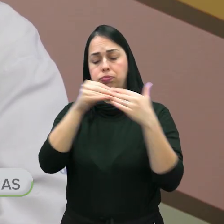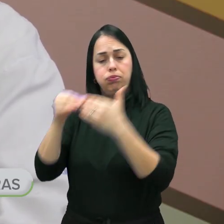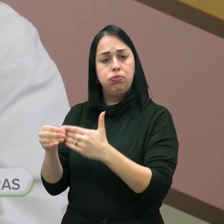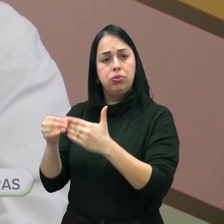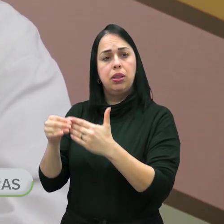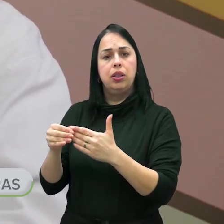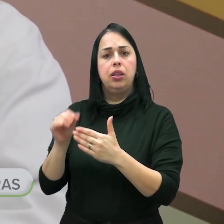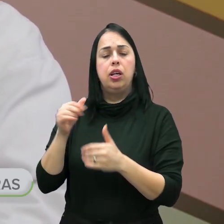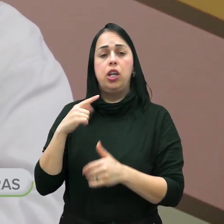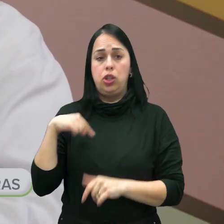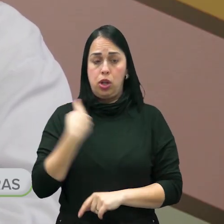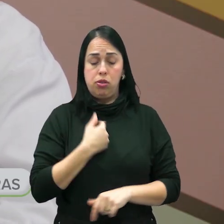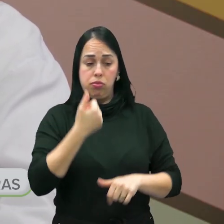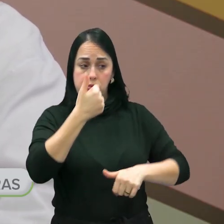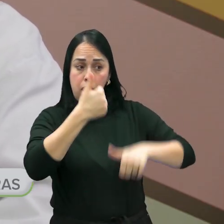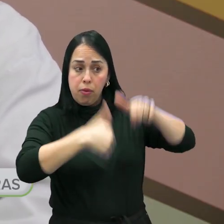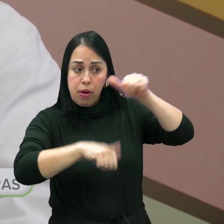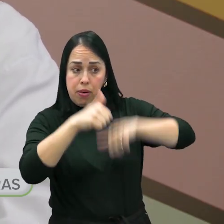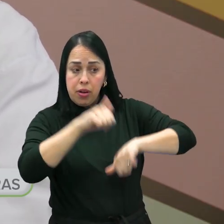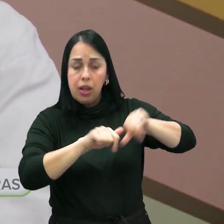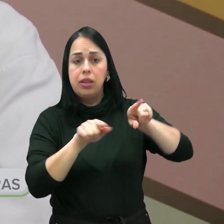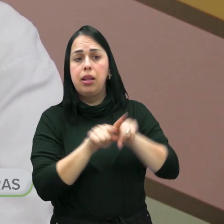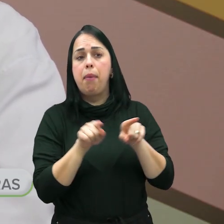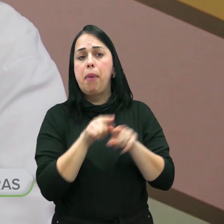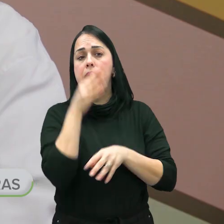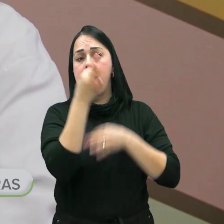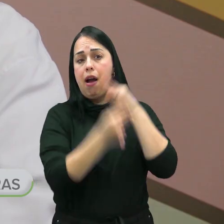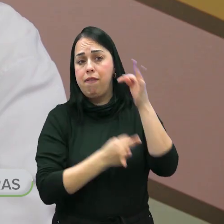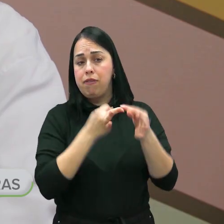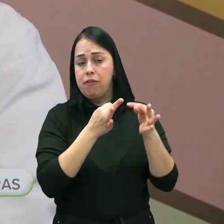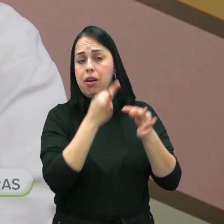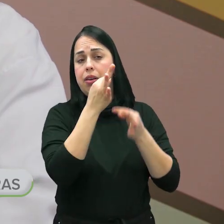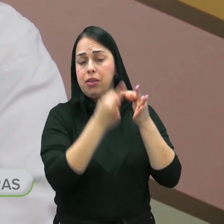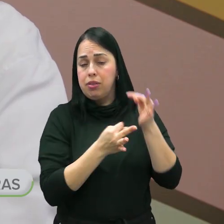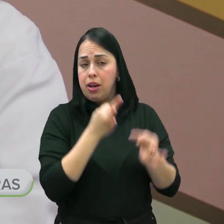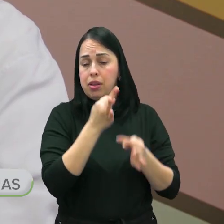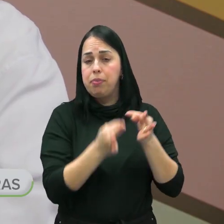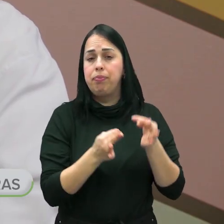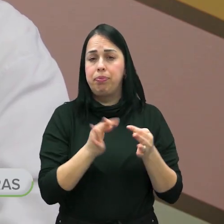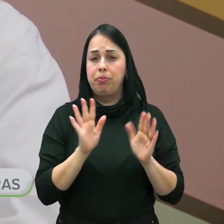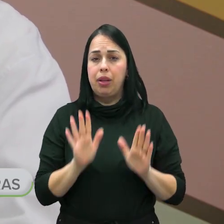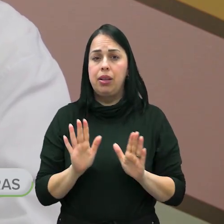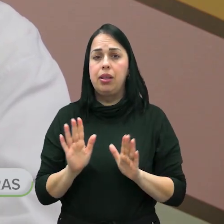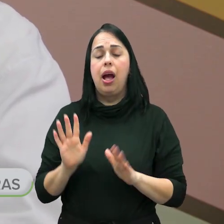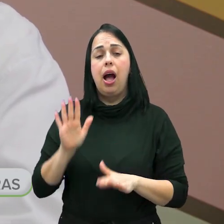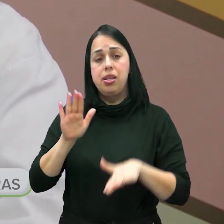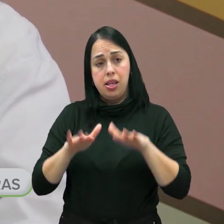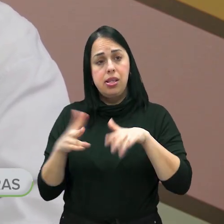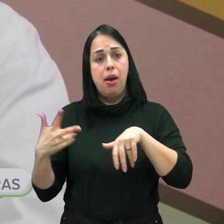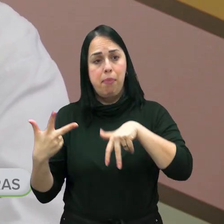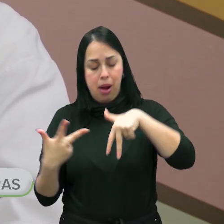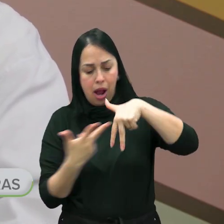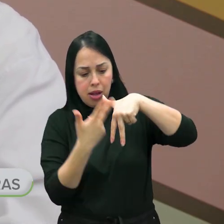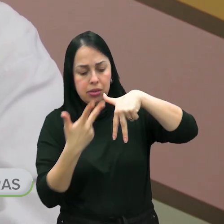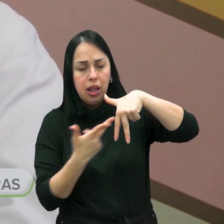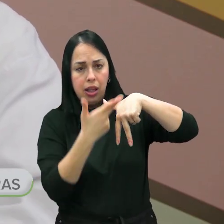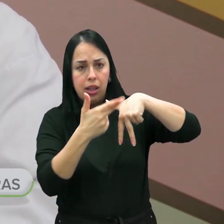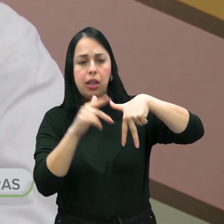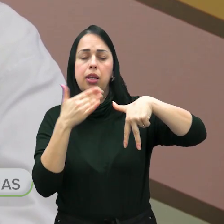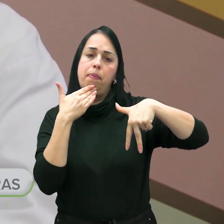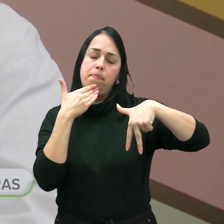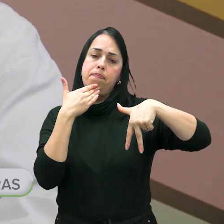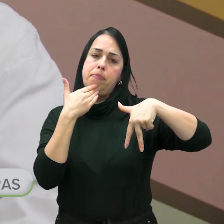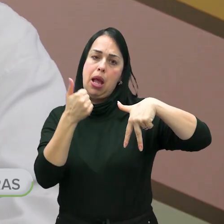para nós. Nós fazemos a avaliação e fazemos o tratamento das sequelas também. Então, em geral, são cirurgias que melhoram tanto a